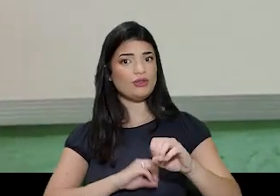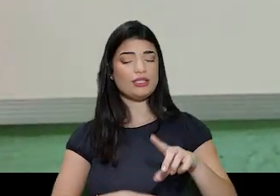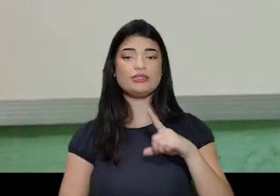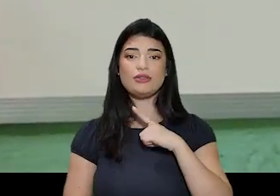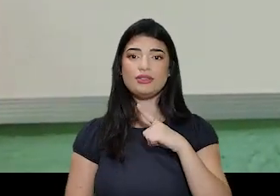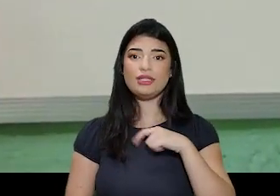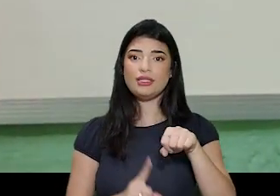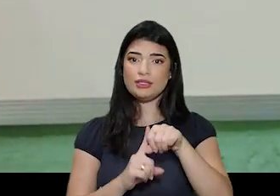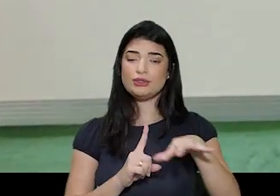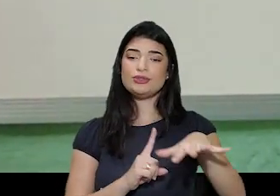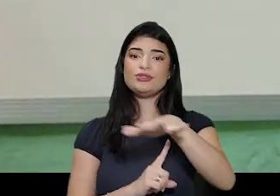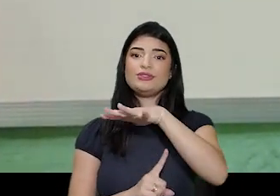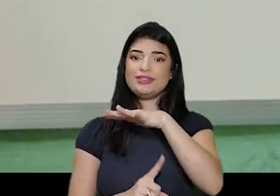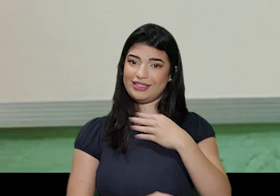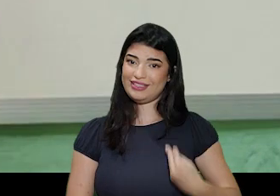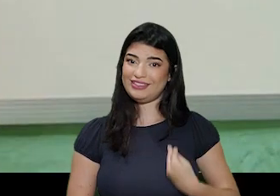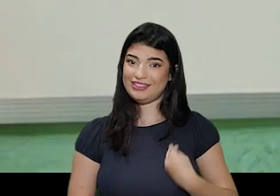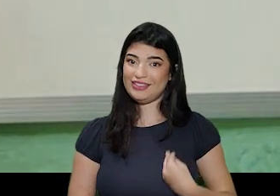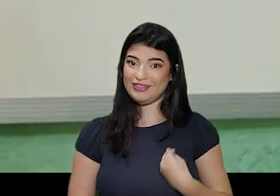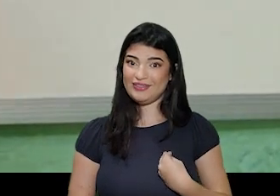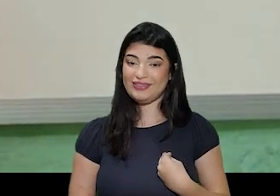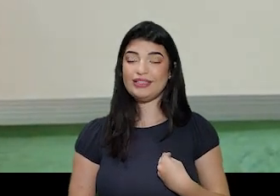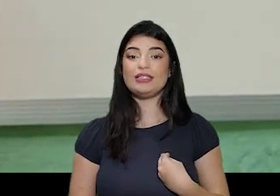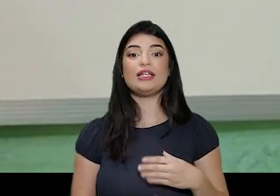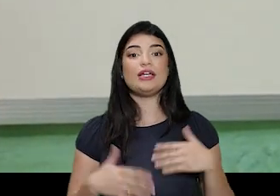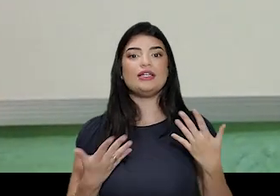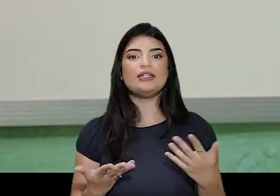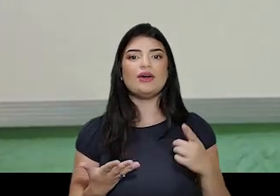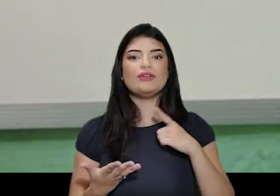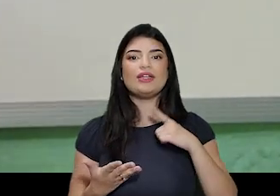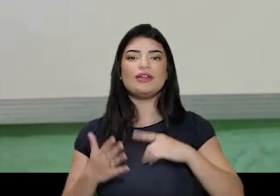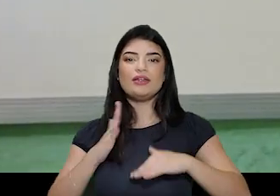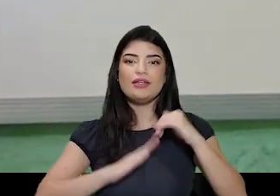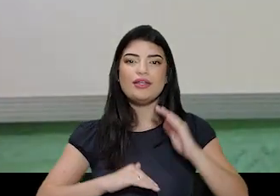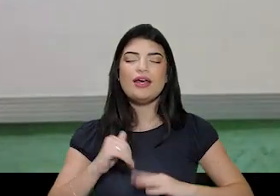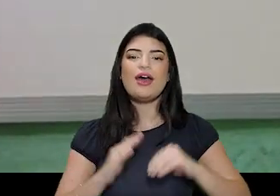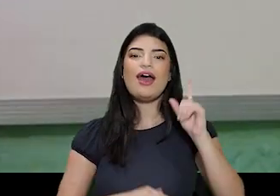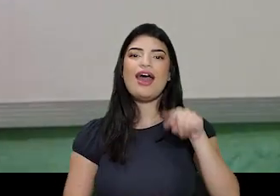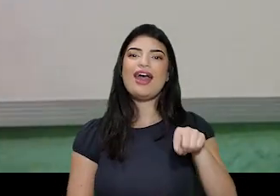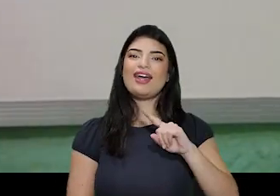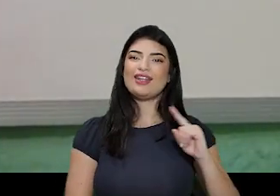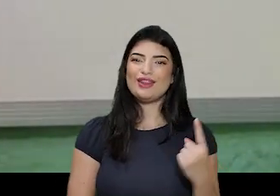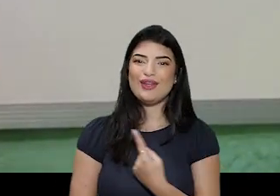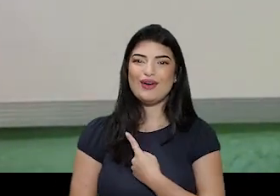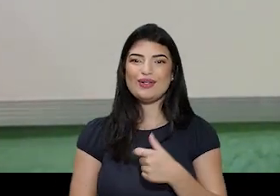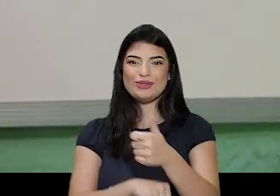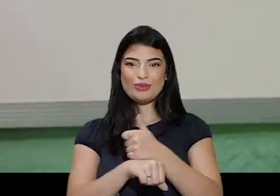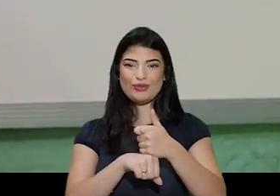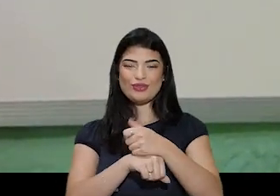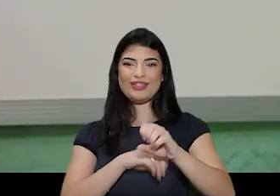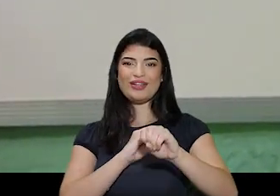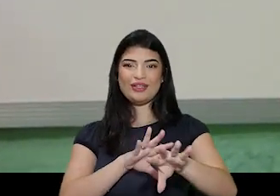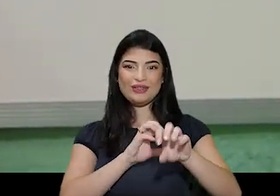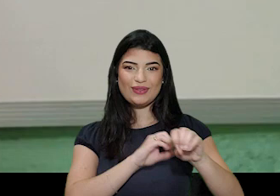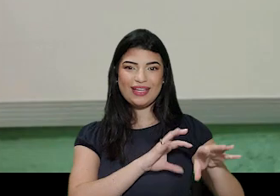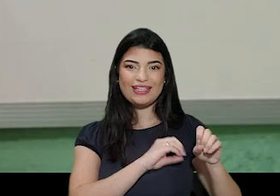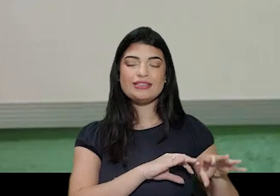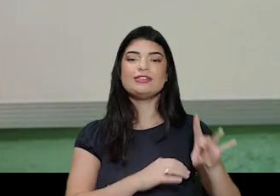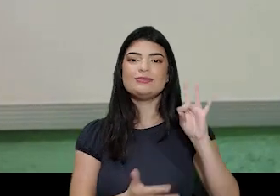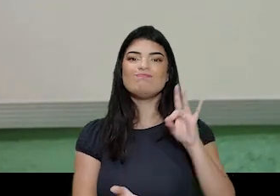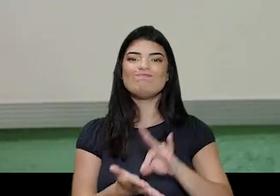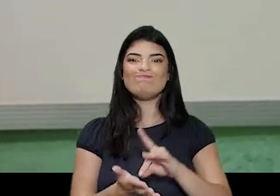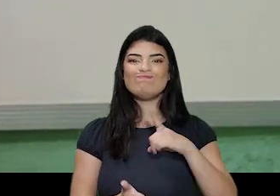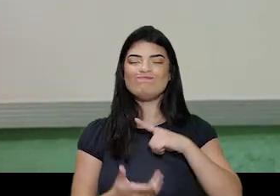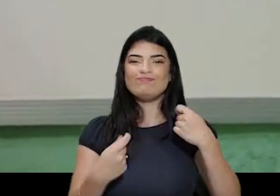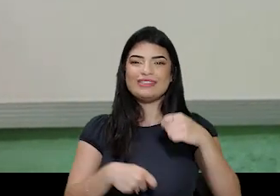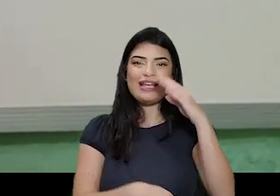que a educação tem para a sociedade, para a vida. E quando eu falo desses atores, seriam nós, profissionais da educação.